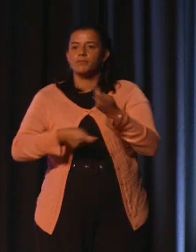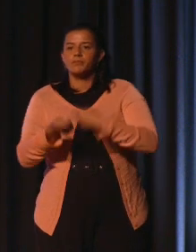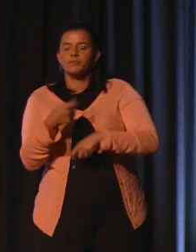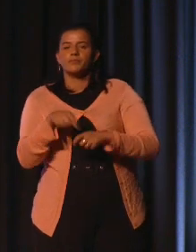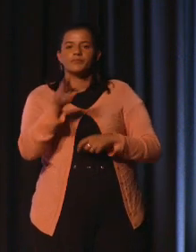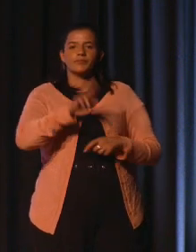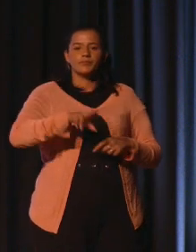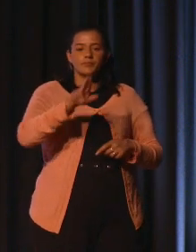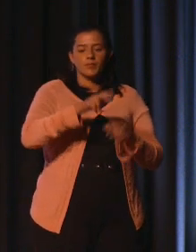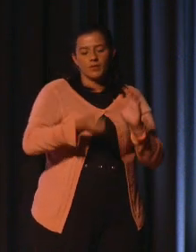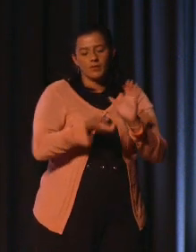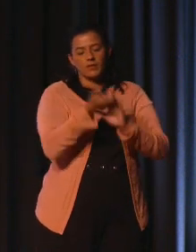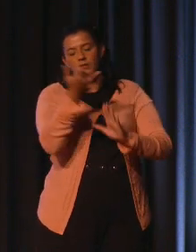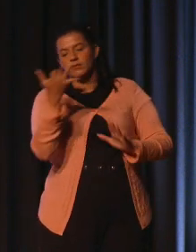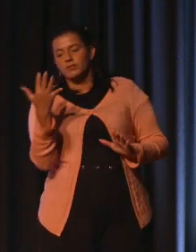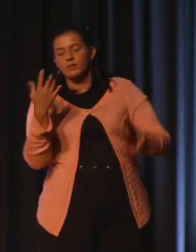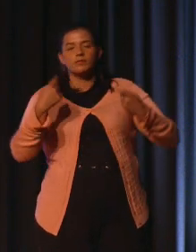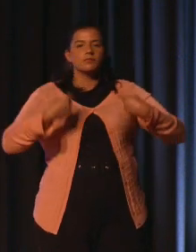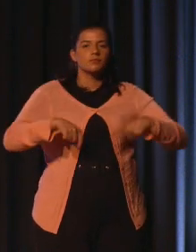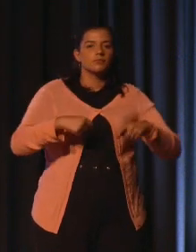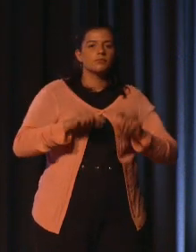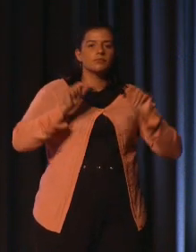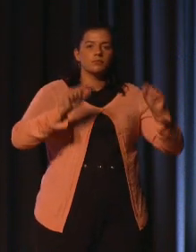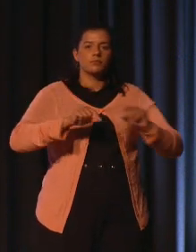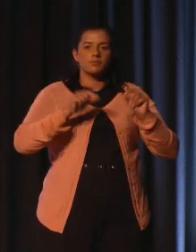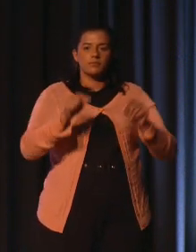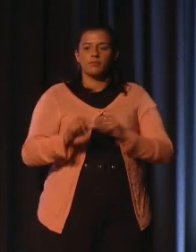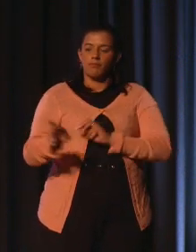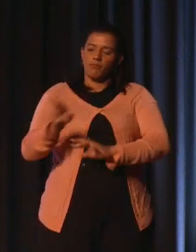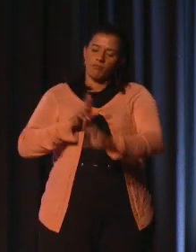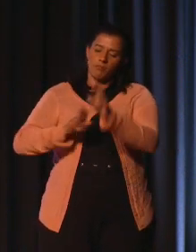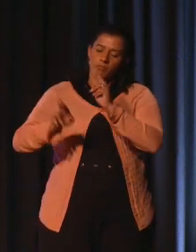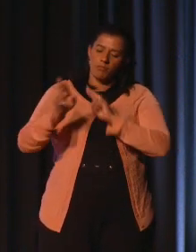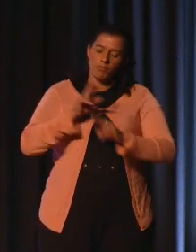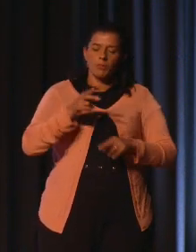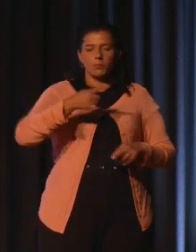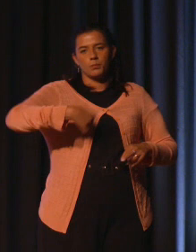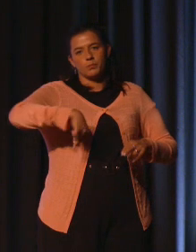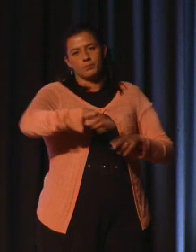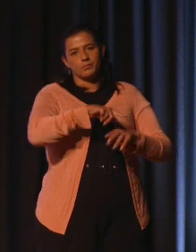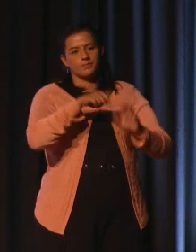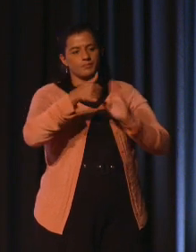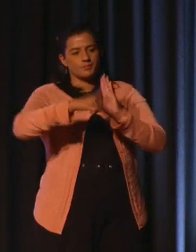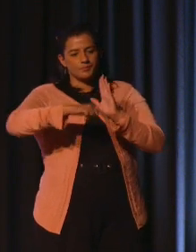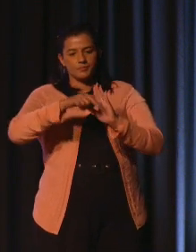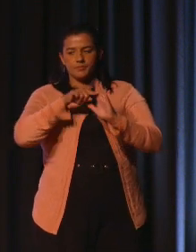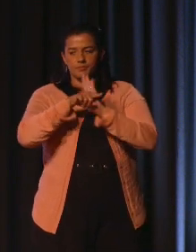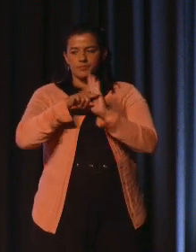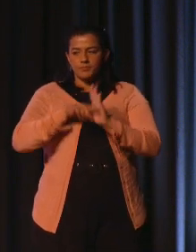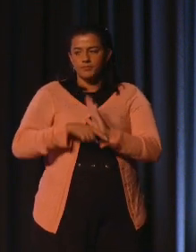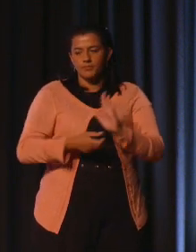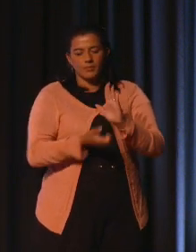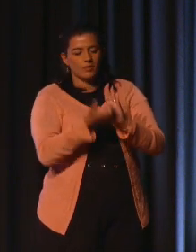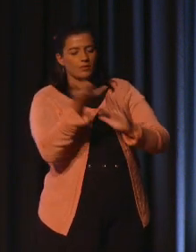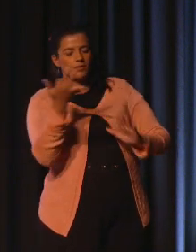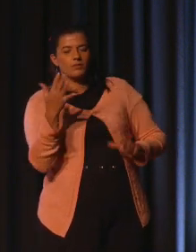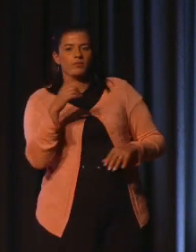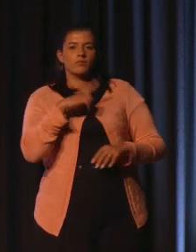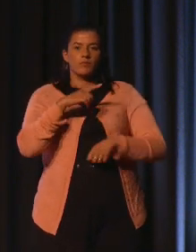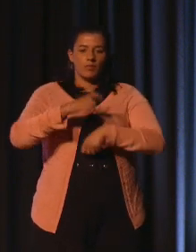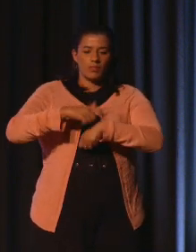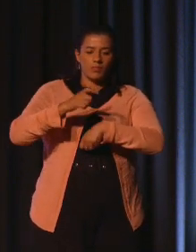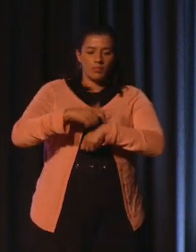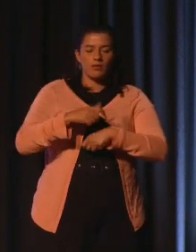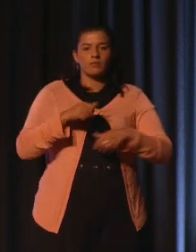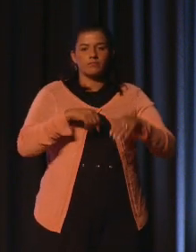a quantidade que vai precisar, e essas informações eles recebem através da nossa gestão, tá? Então, quantidades a serem adquiridas, tempo de